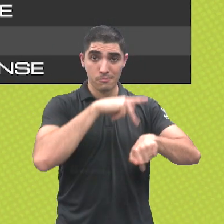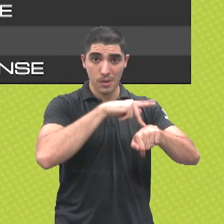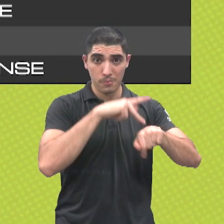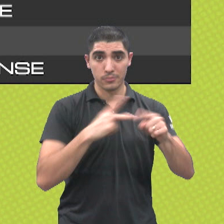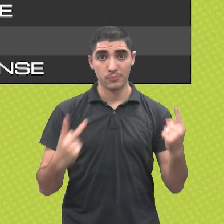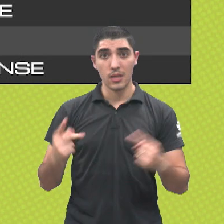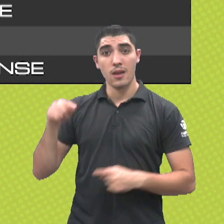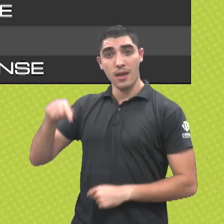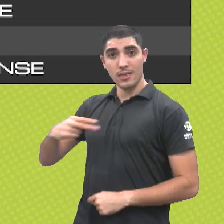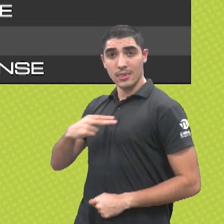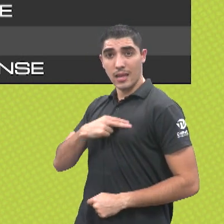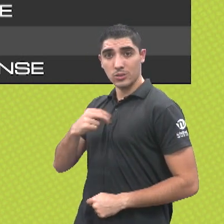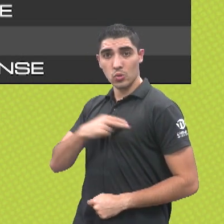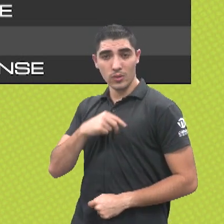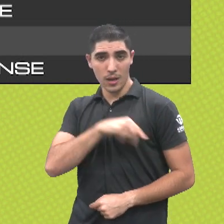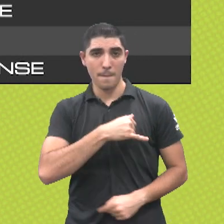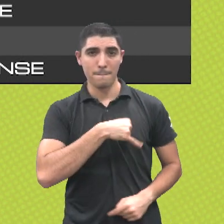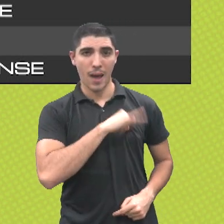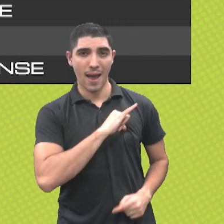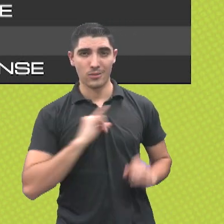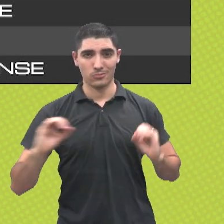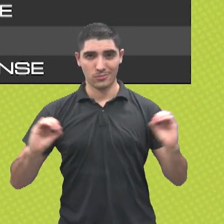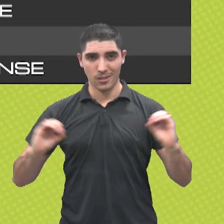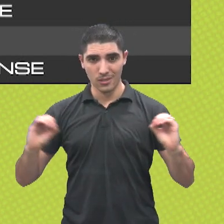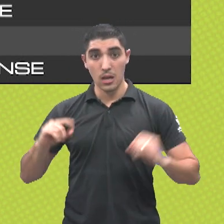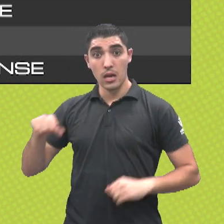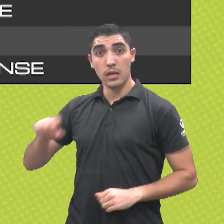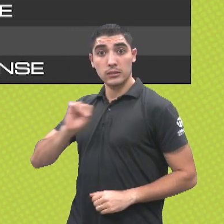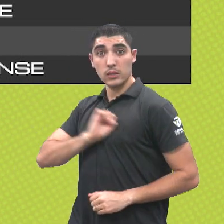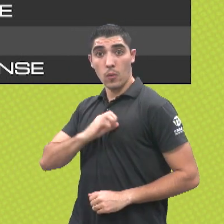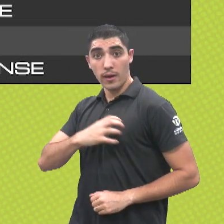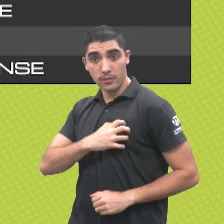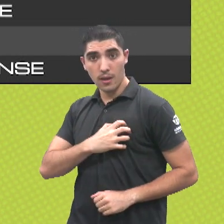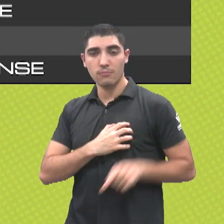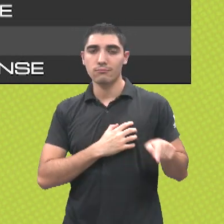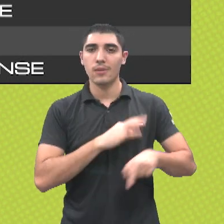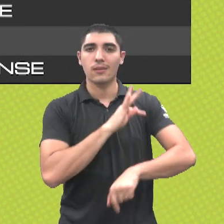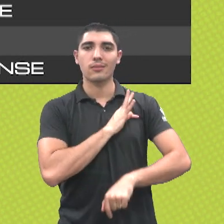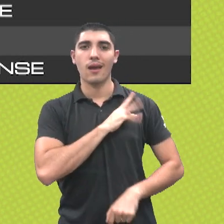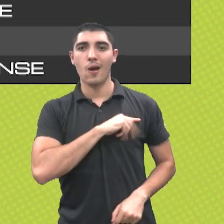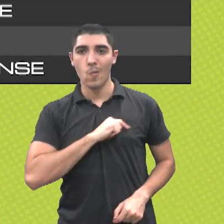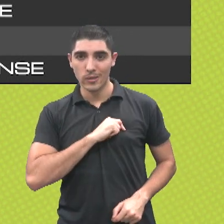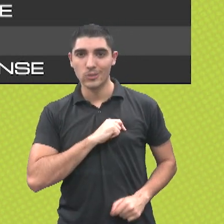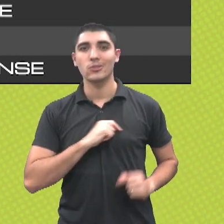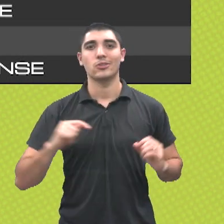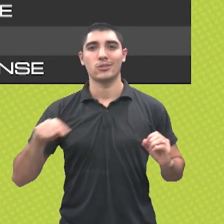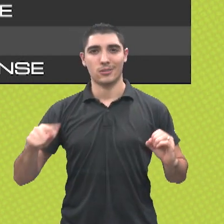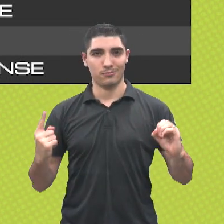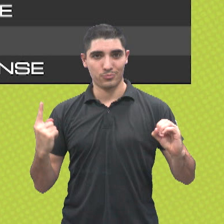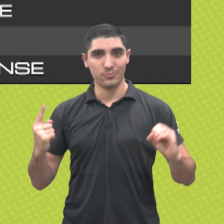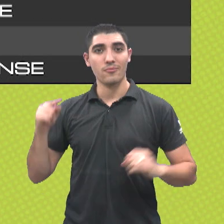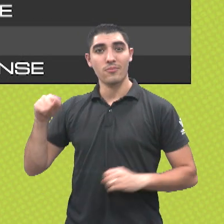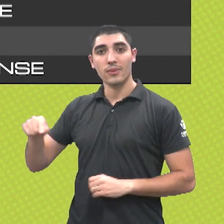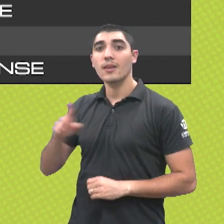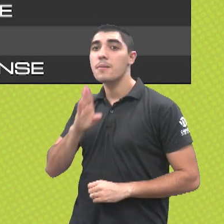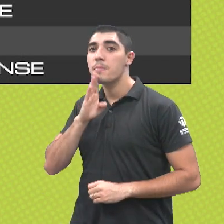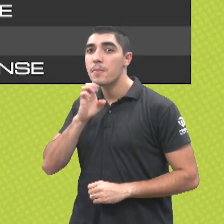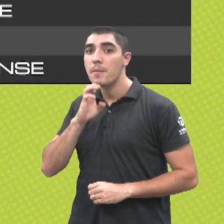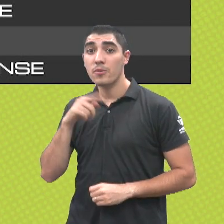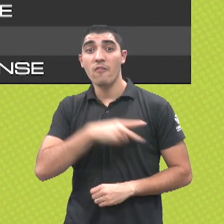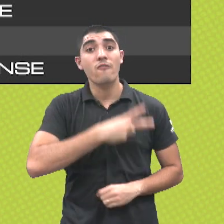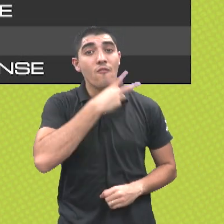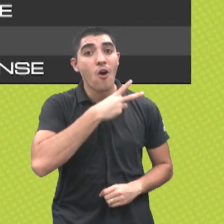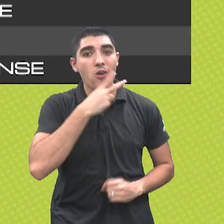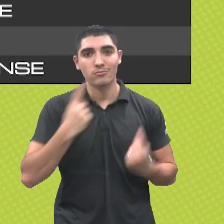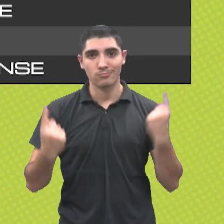e Barreto 0-0, São Caetano 1-0 no Taquaritinga, Inter de Bebedouro empate com o Vossa em 1-1, Audax 3-2 na Matonense, que o Brunão falou, gol